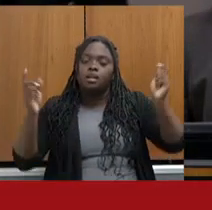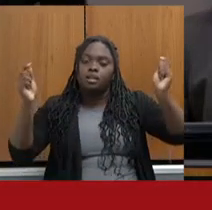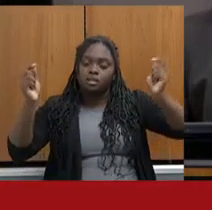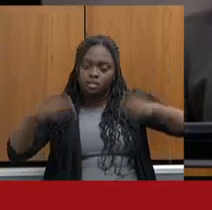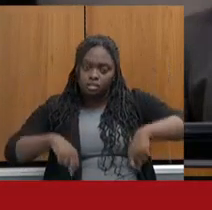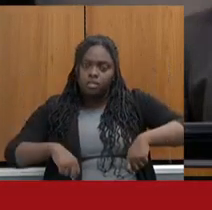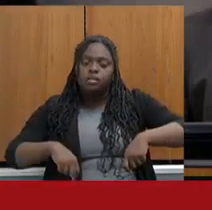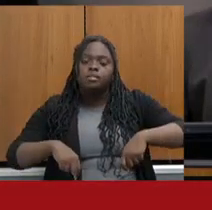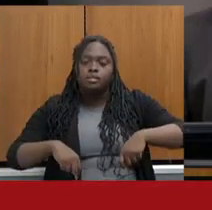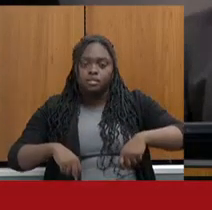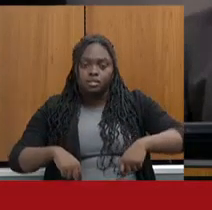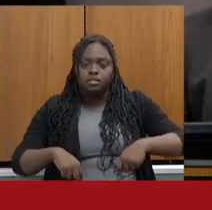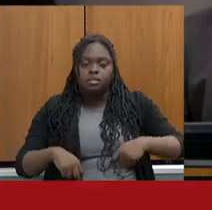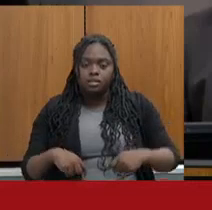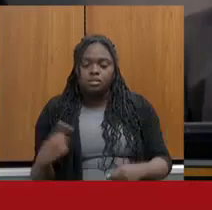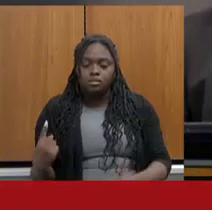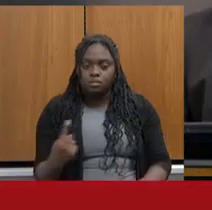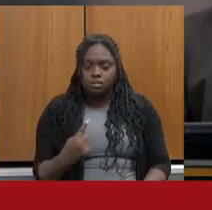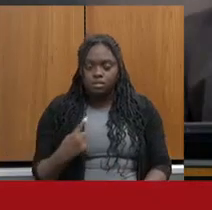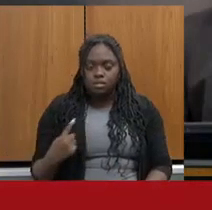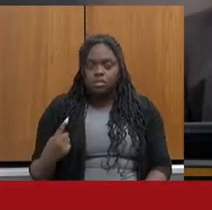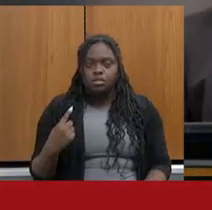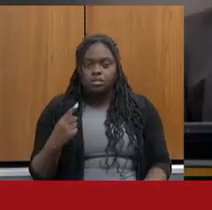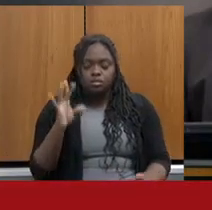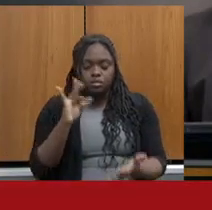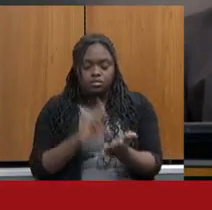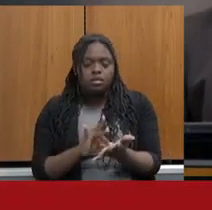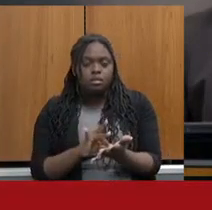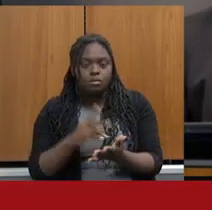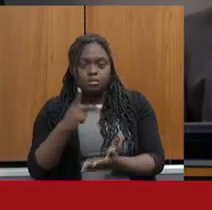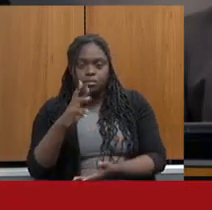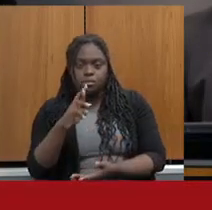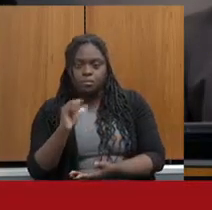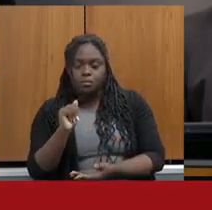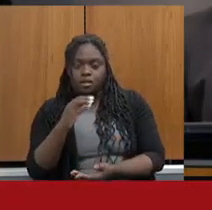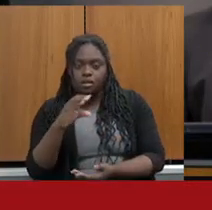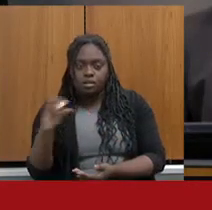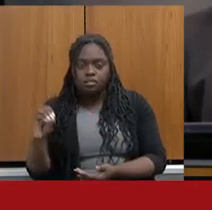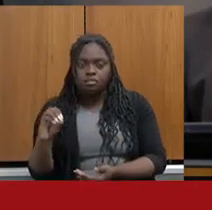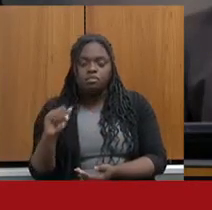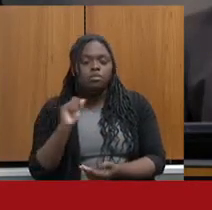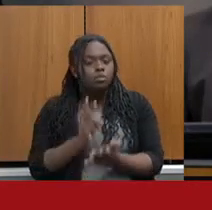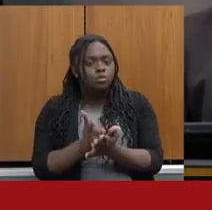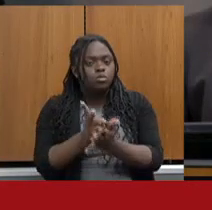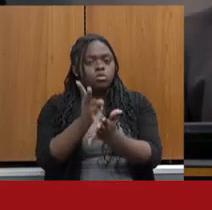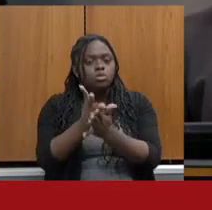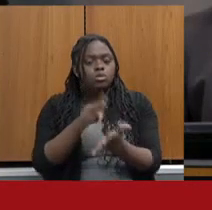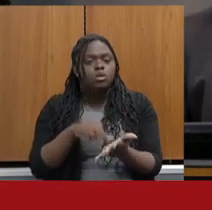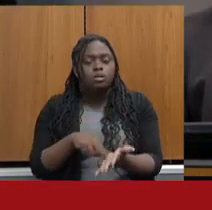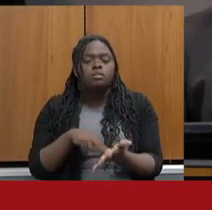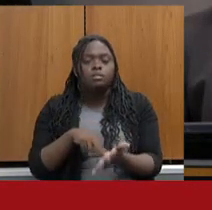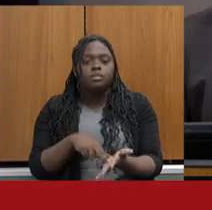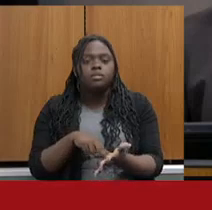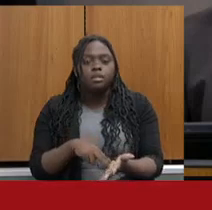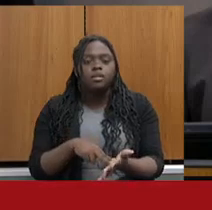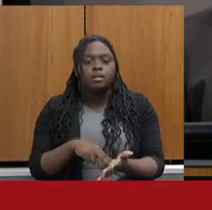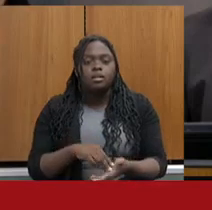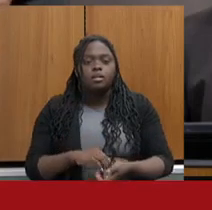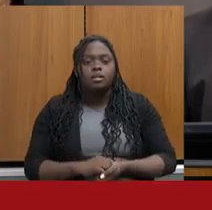capacitação para o nosso Praça para o nosso oficial ela continua incessante cabe dizer